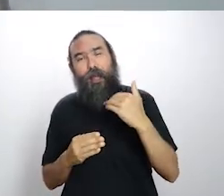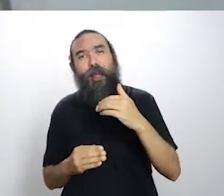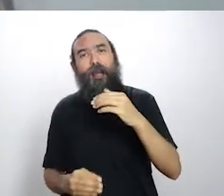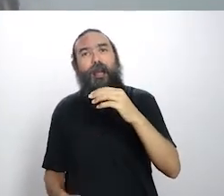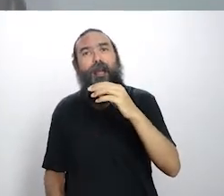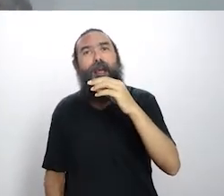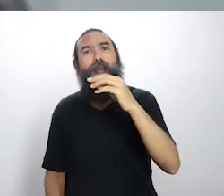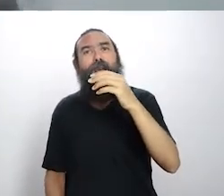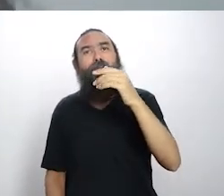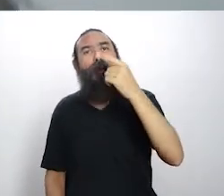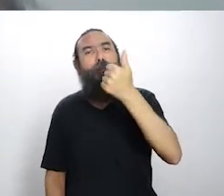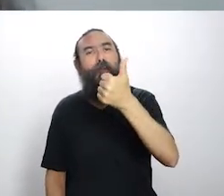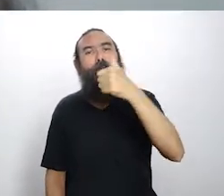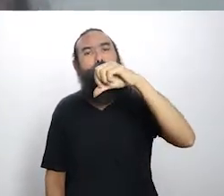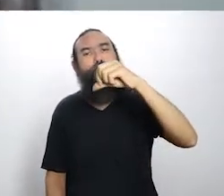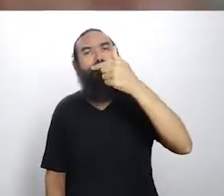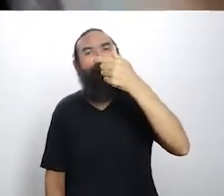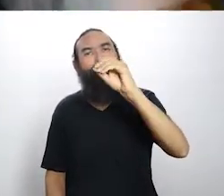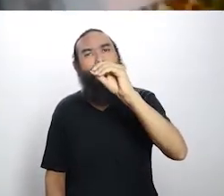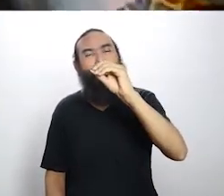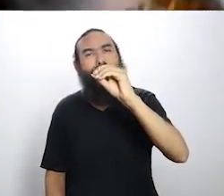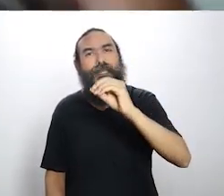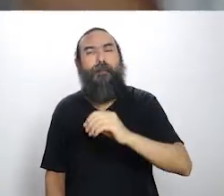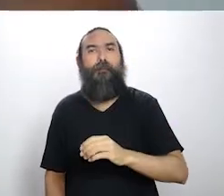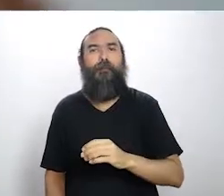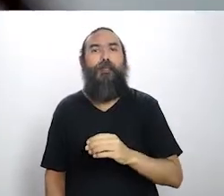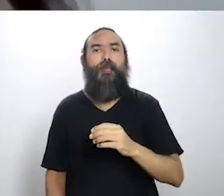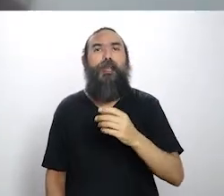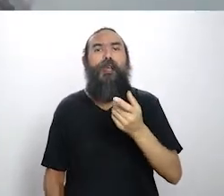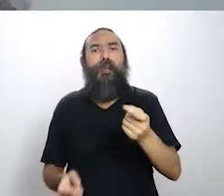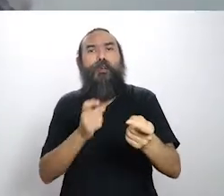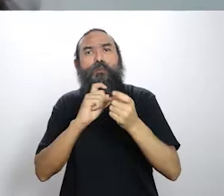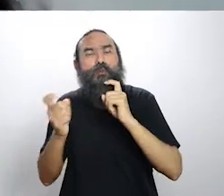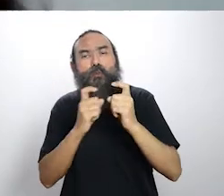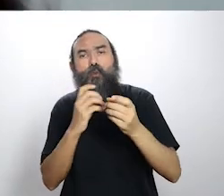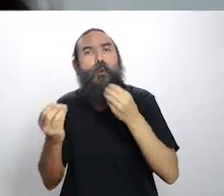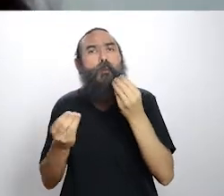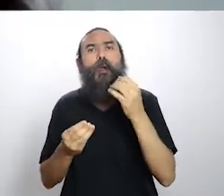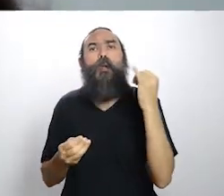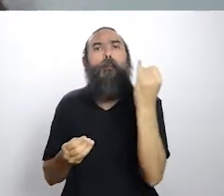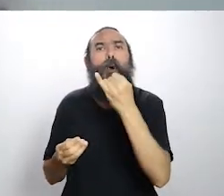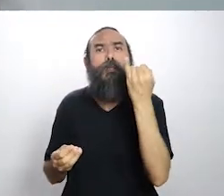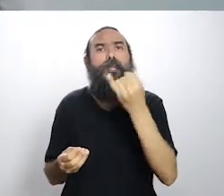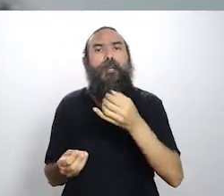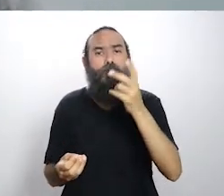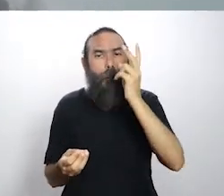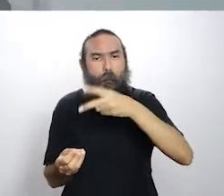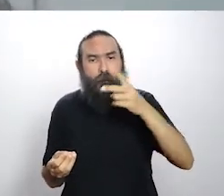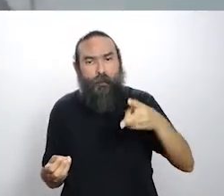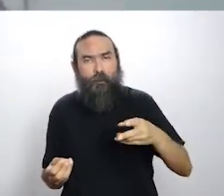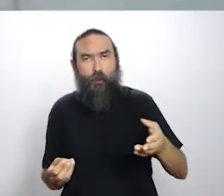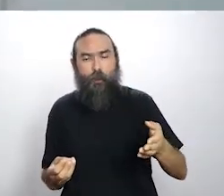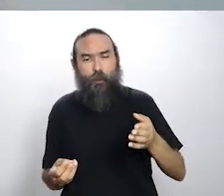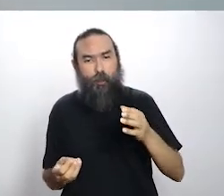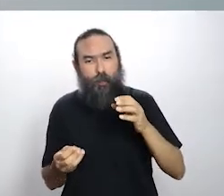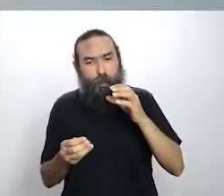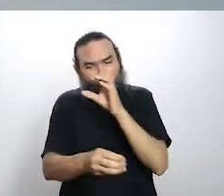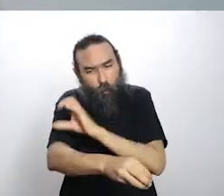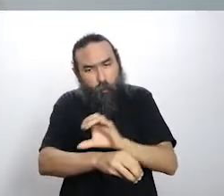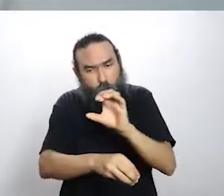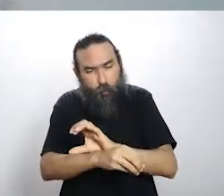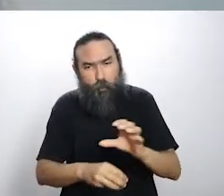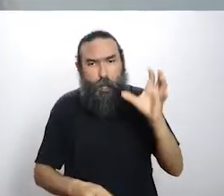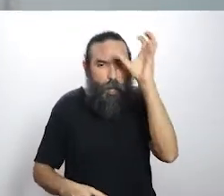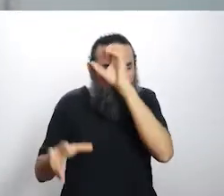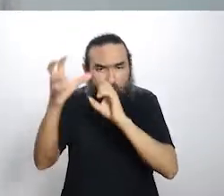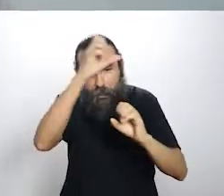professores indígenas, trazendo essa discussão muito forte de formação de professores, de produção